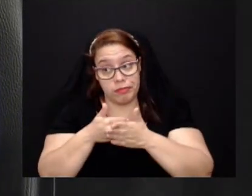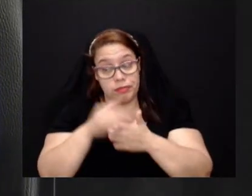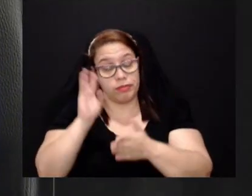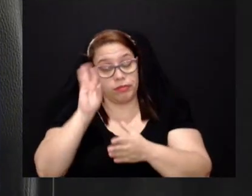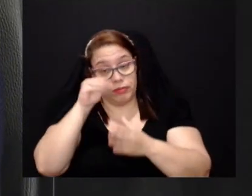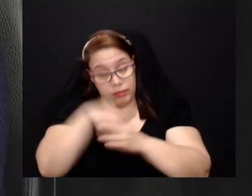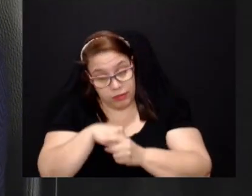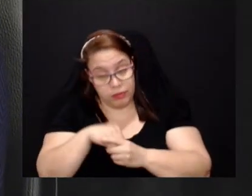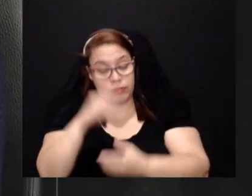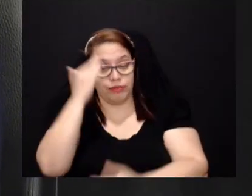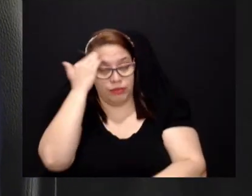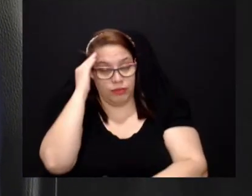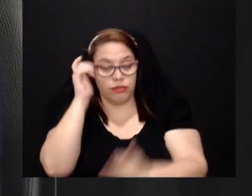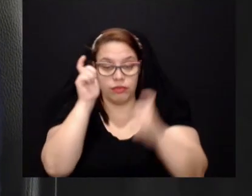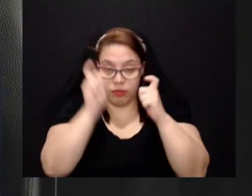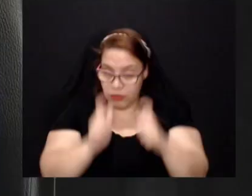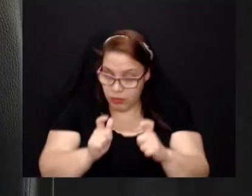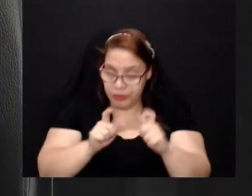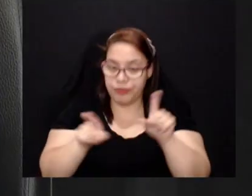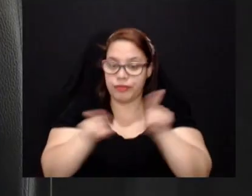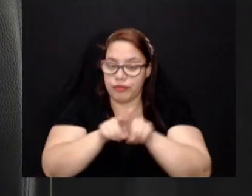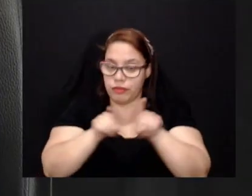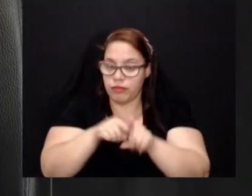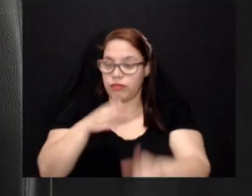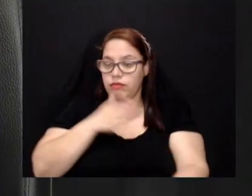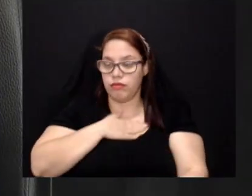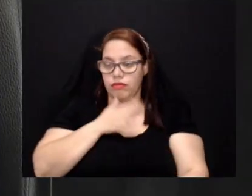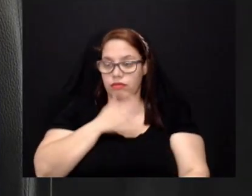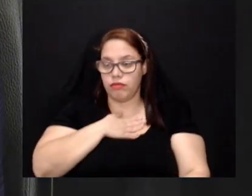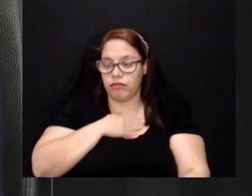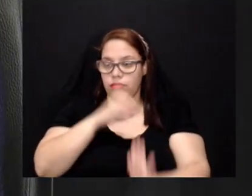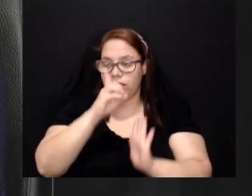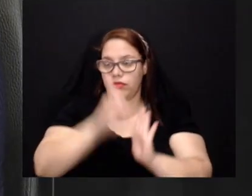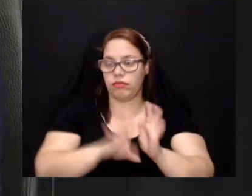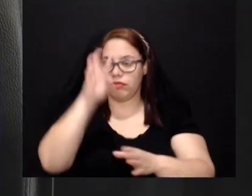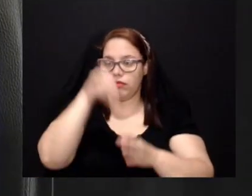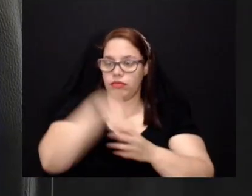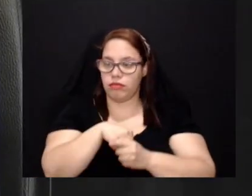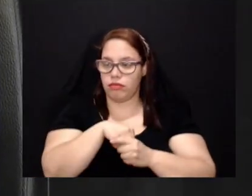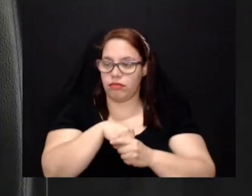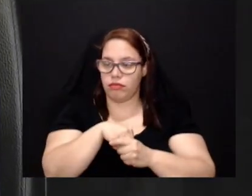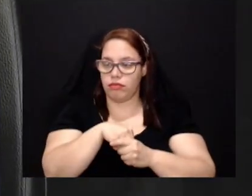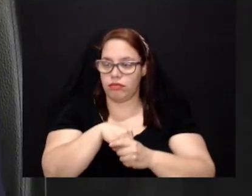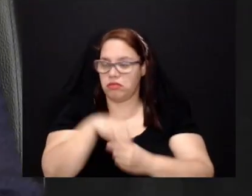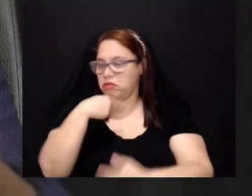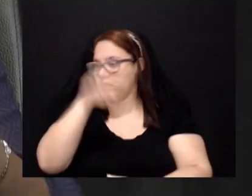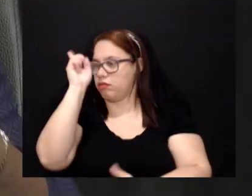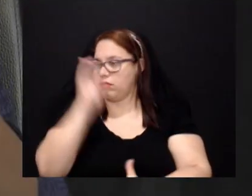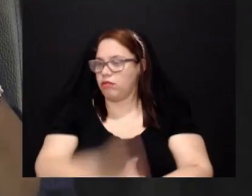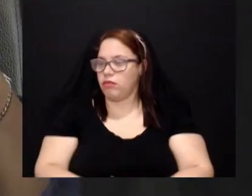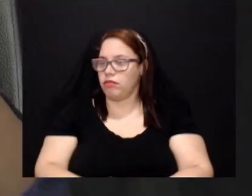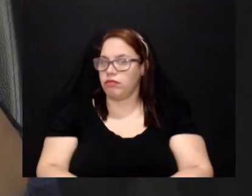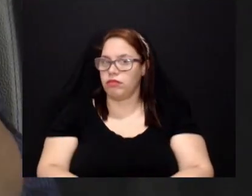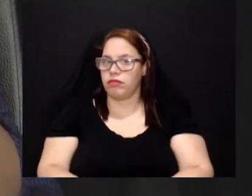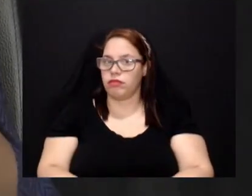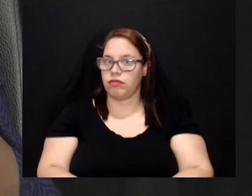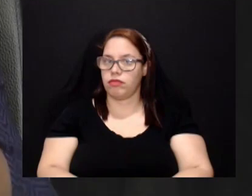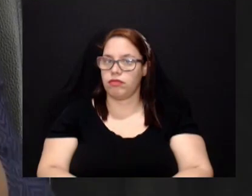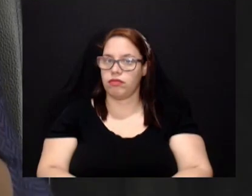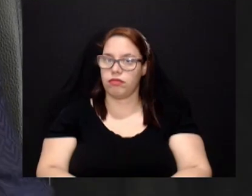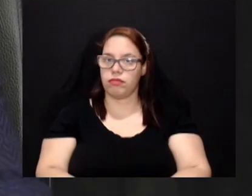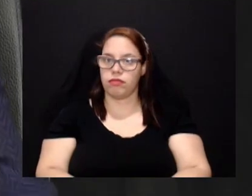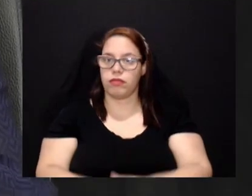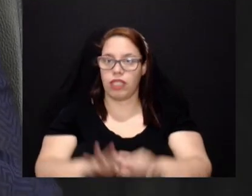esse espaço também é meu, eu tenho o direito a estar aqui, e você vai. Parece uma coisa simples,